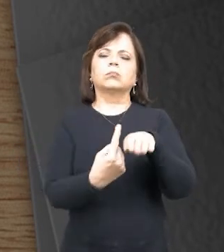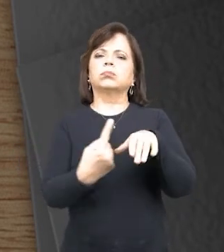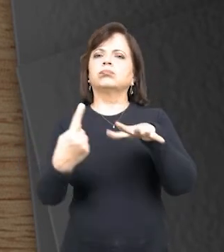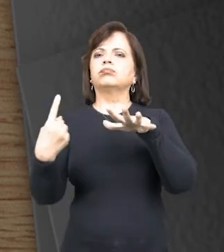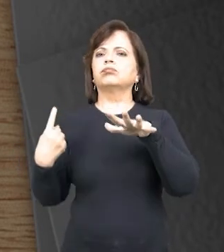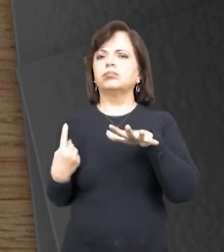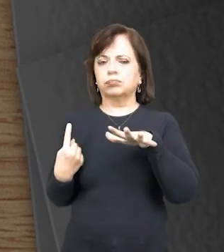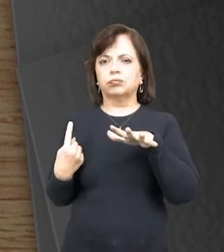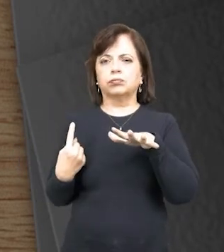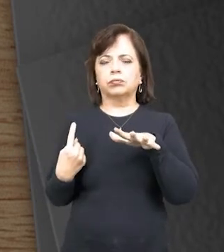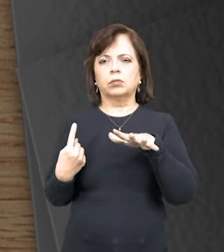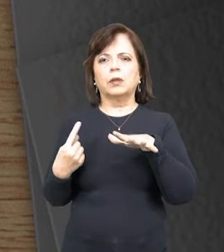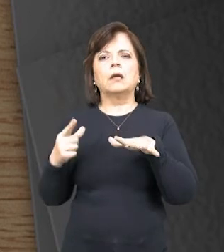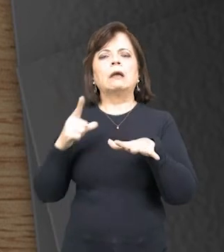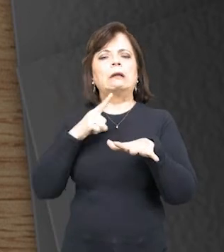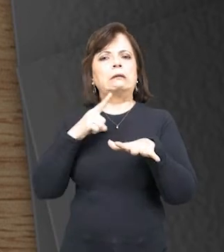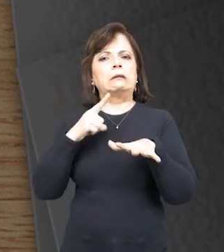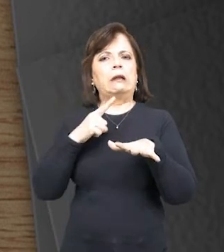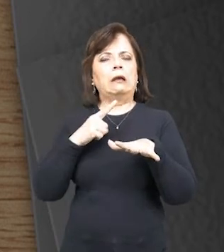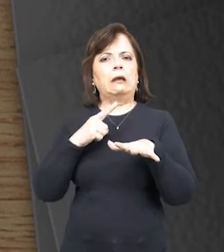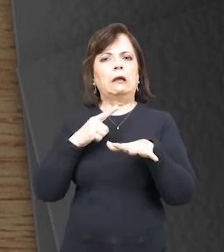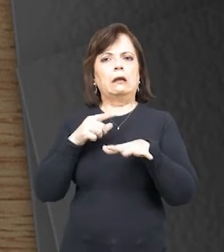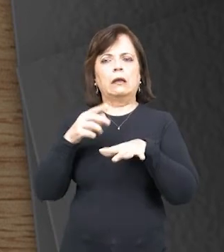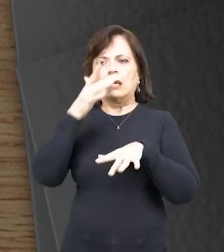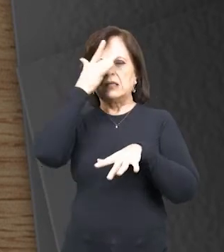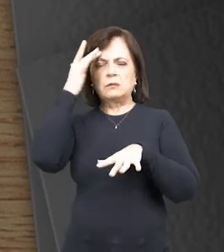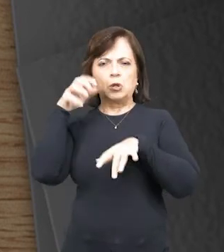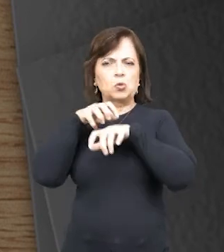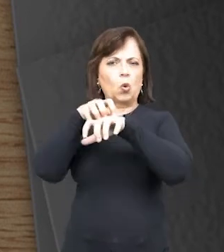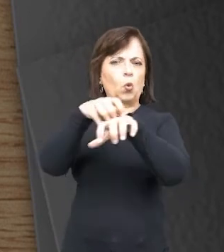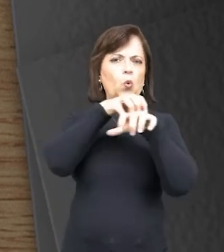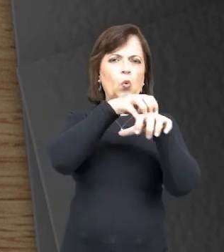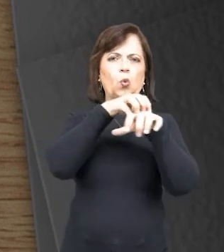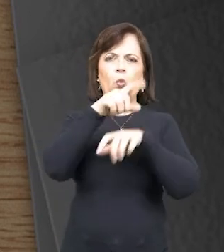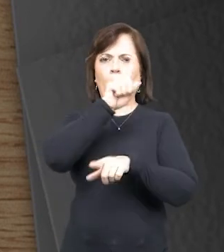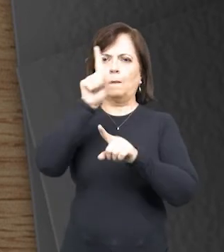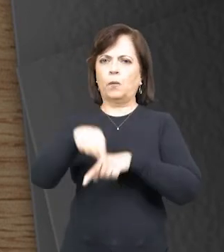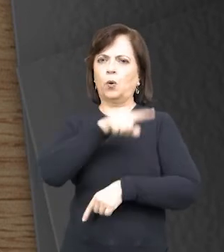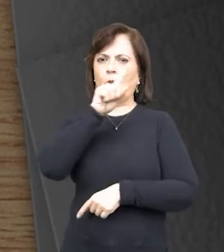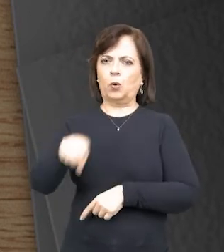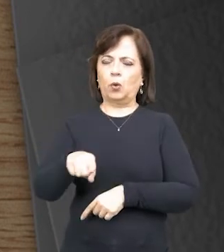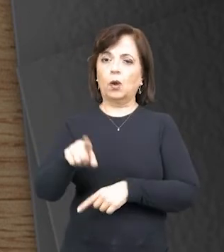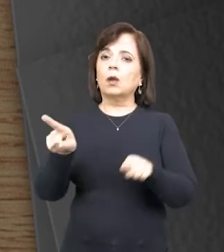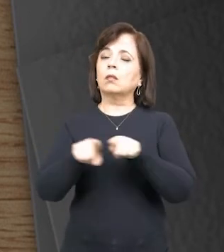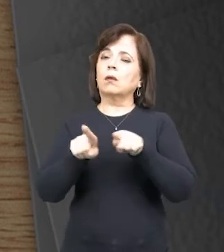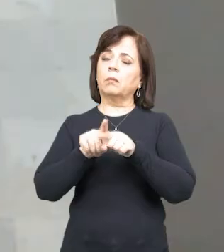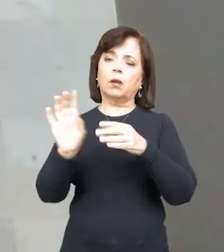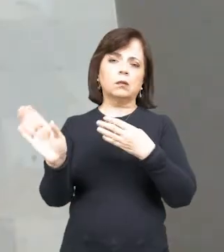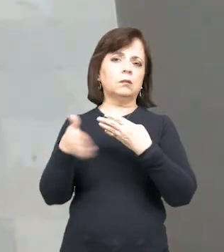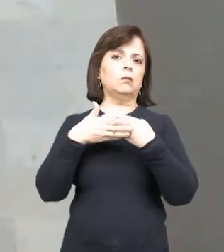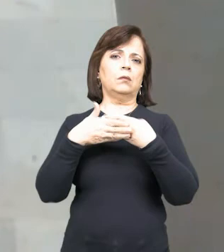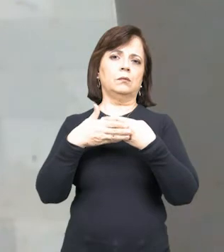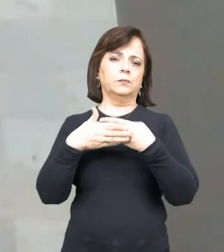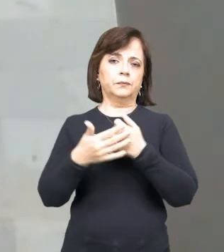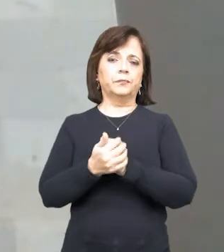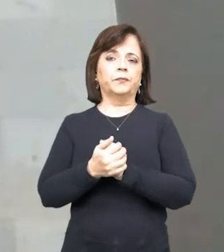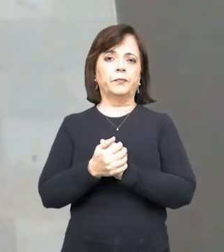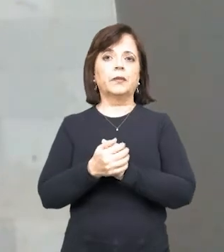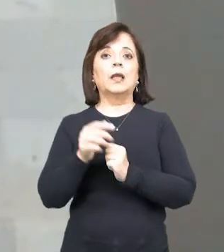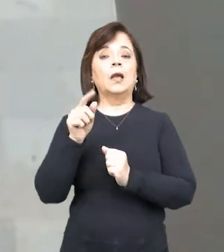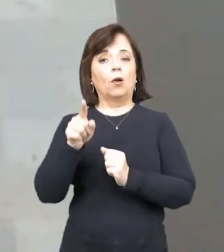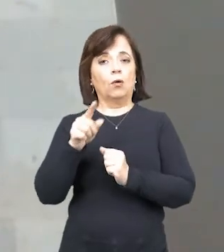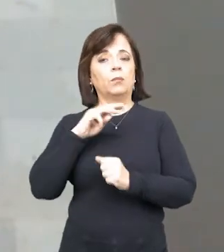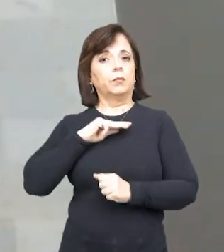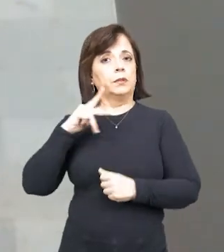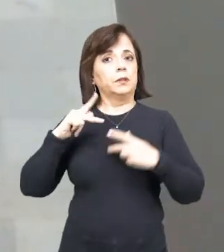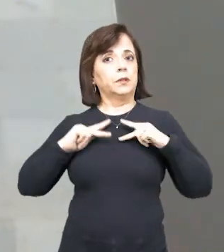social, medidas de restrição de deslocamento das pessoas e até o lockdown. O Ministério